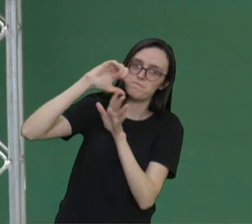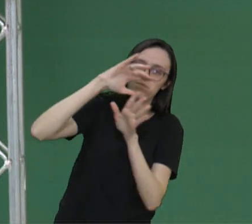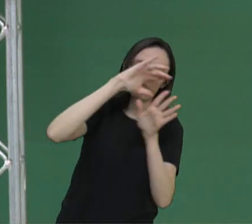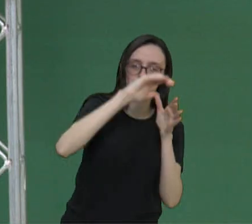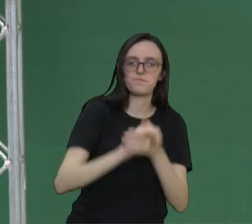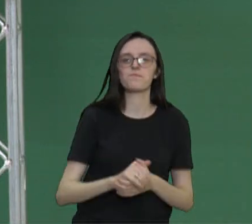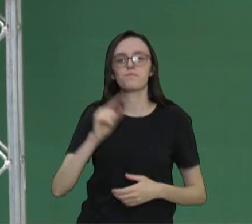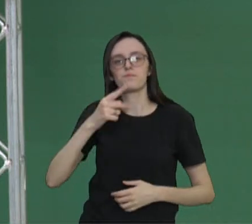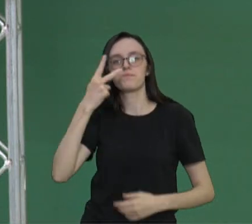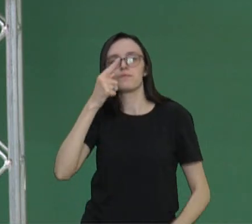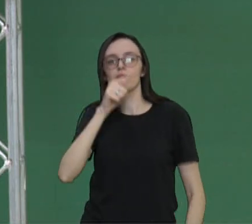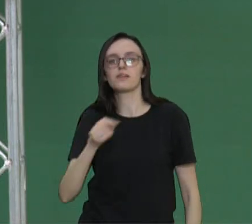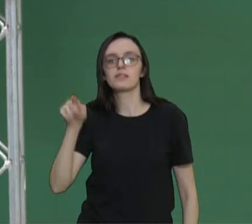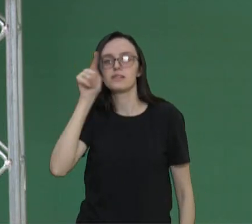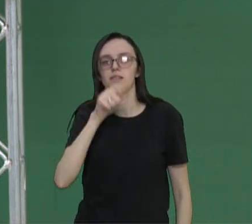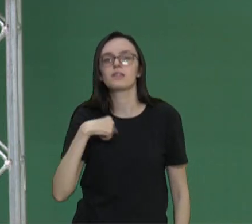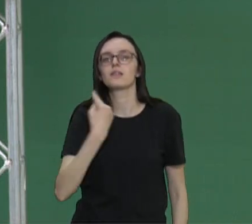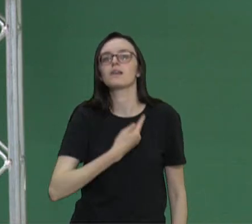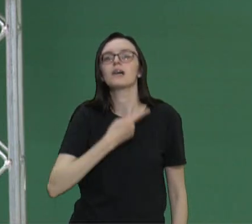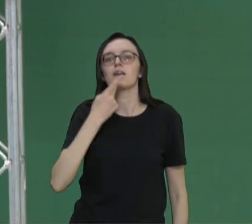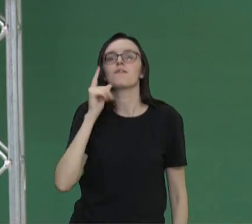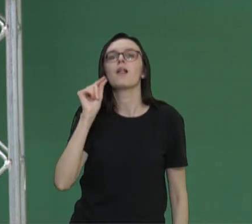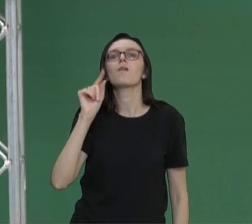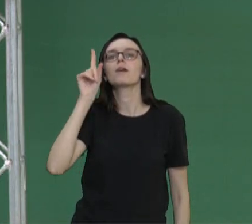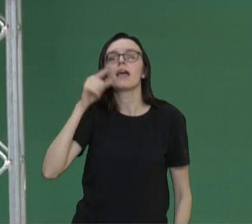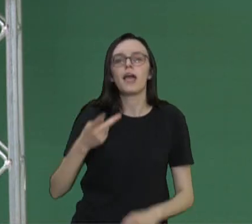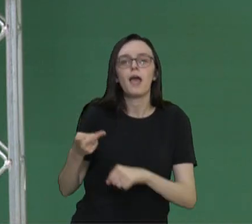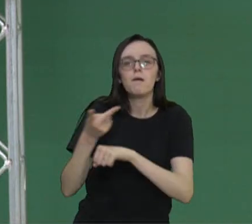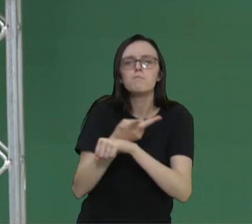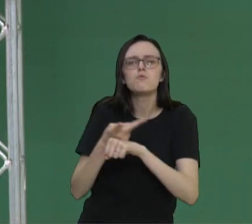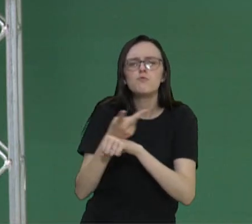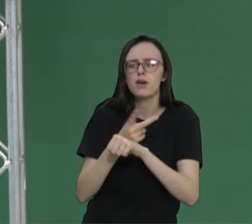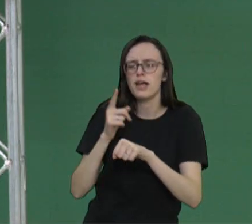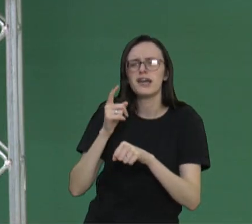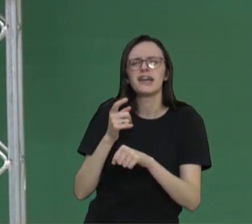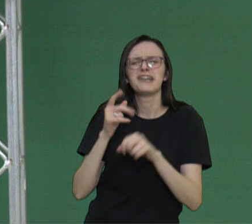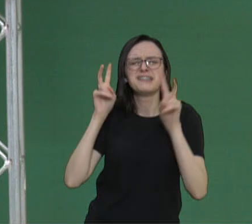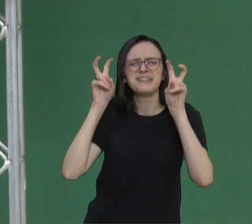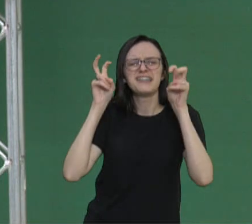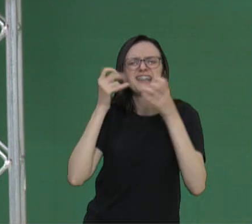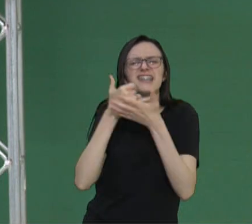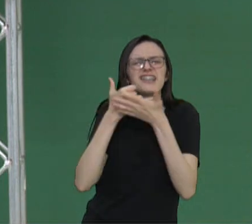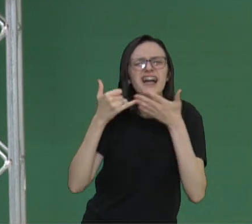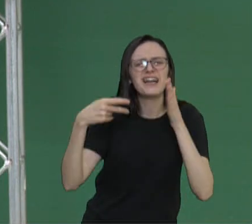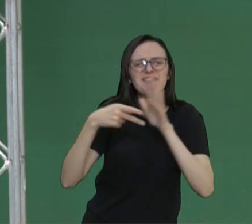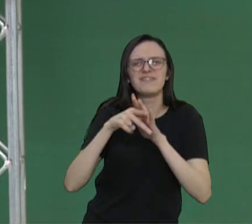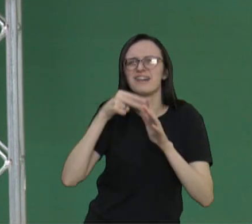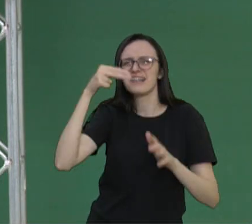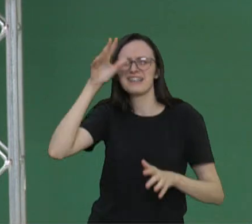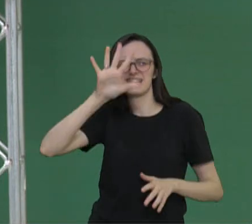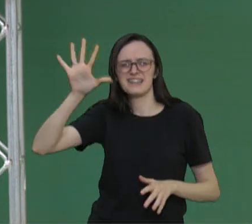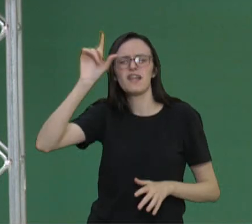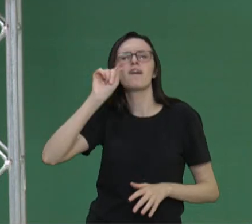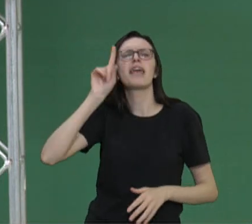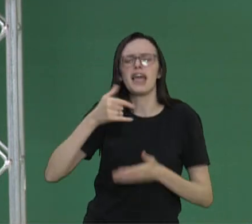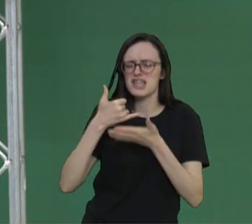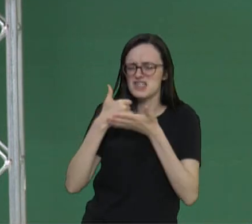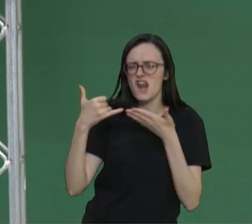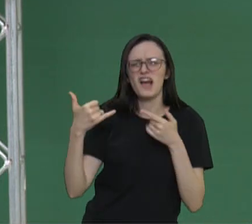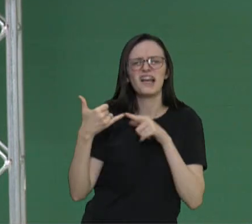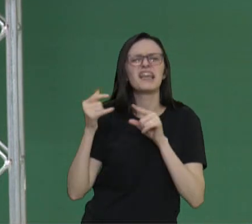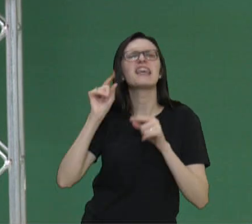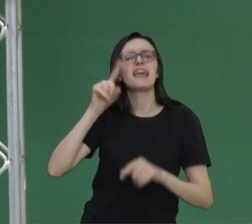o segundo ciclo econômico, a gente fala que foi a busca das drogas do sertão. O que seriam essas drogas do sertão? Seriam especiarias, né,